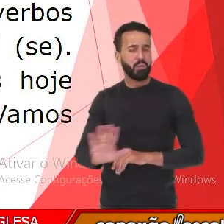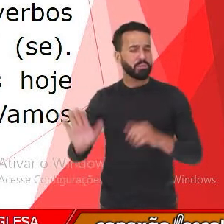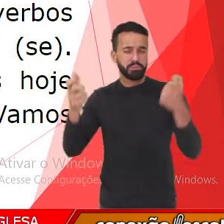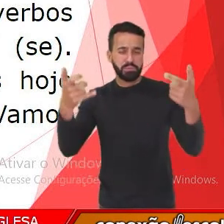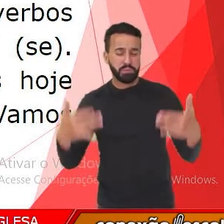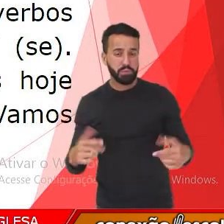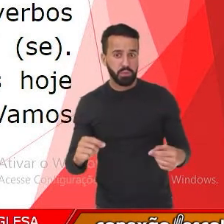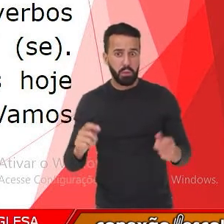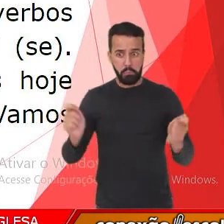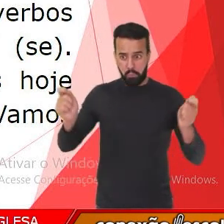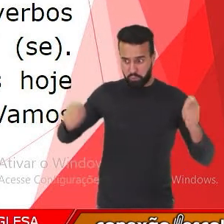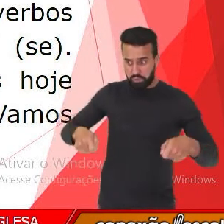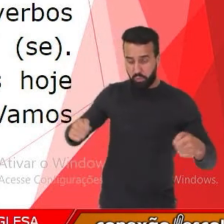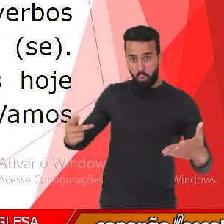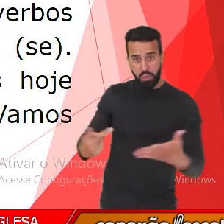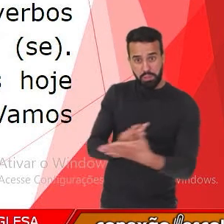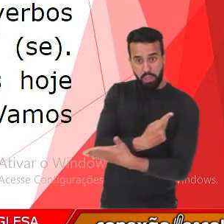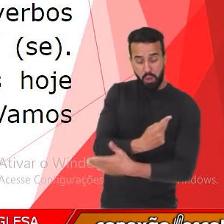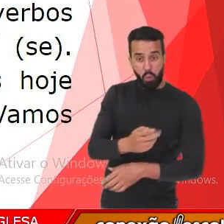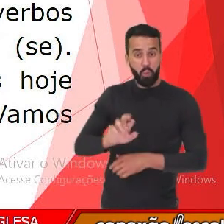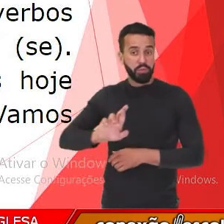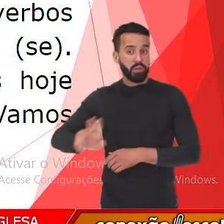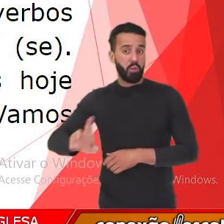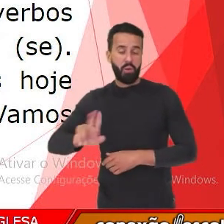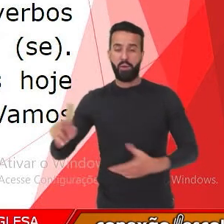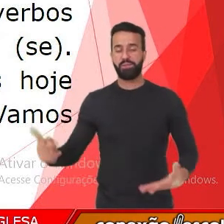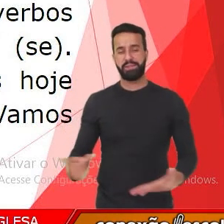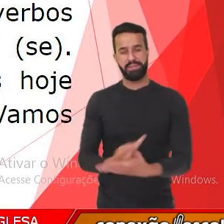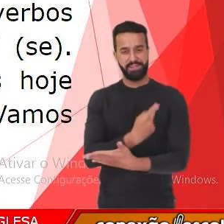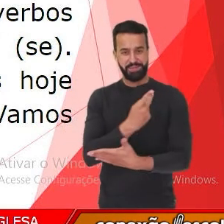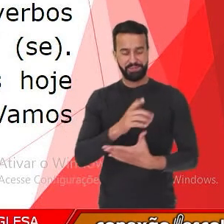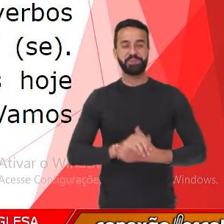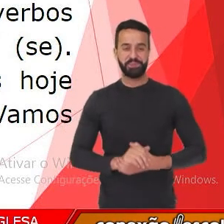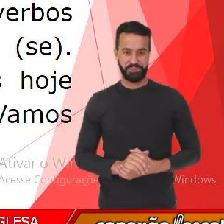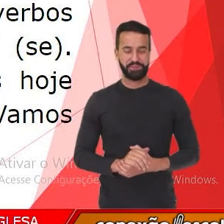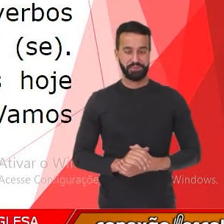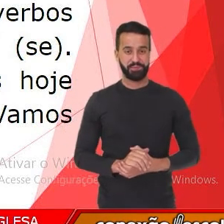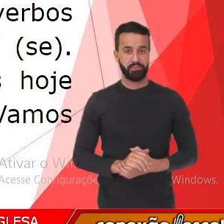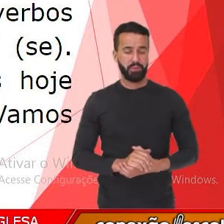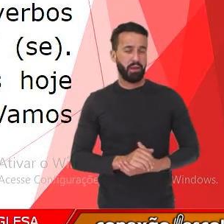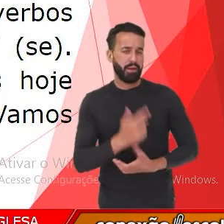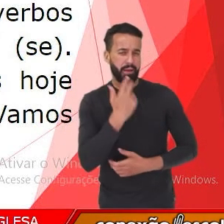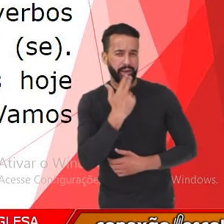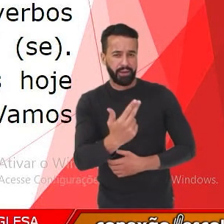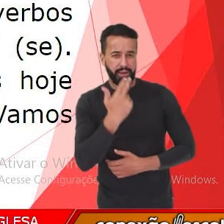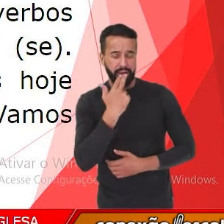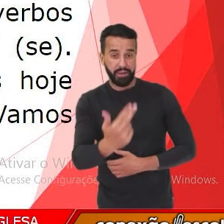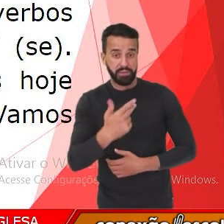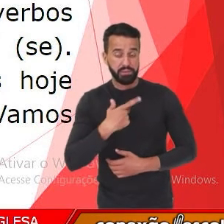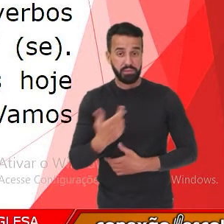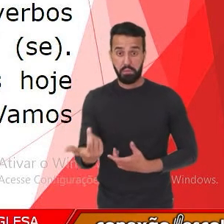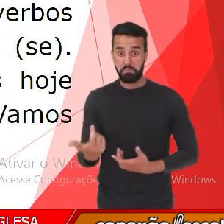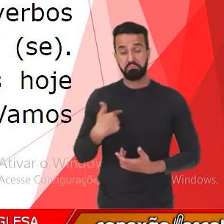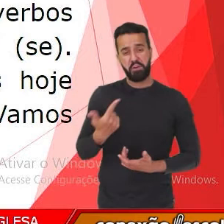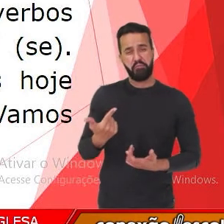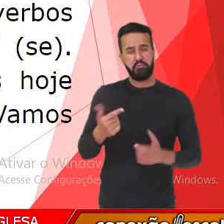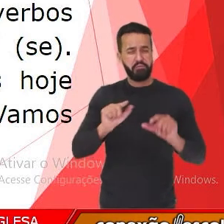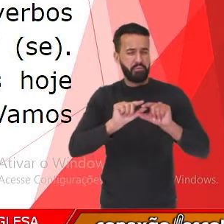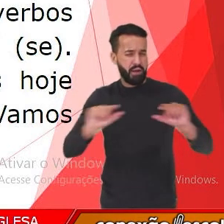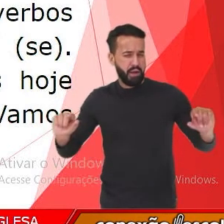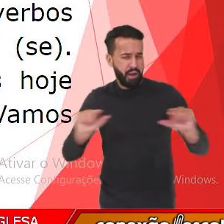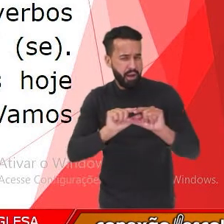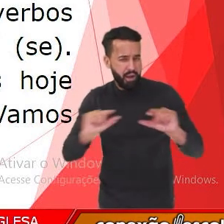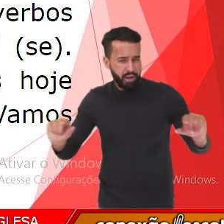pode acontecer ou não acontecer, ok? Na língua inglesa, a maioria das frases com verbos